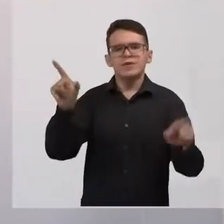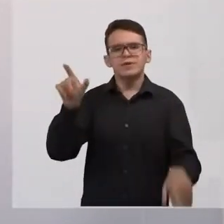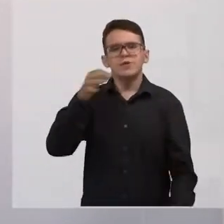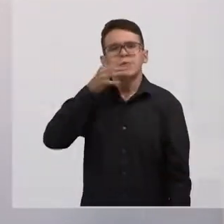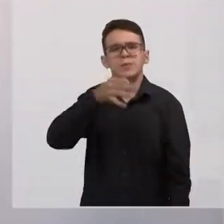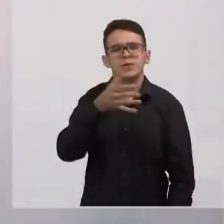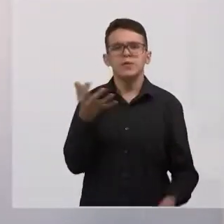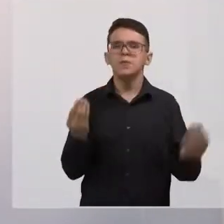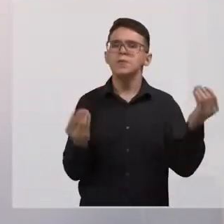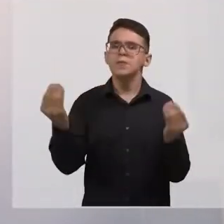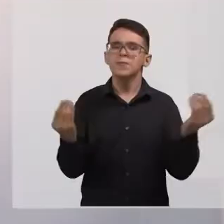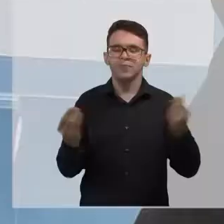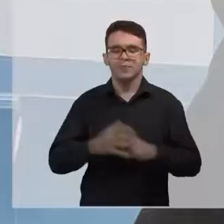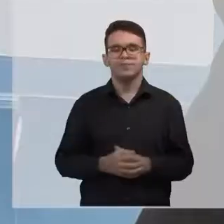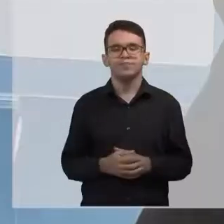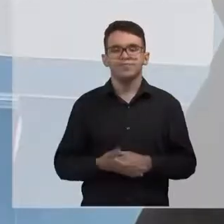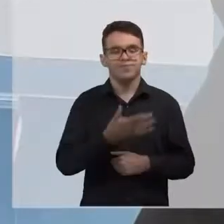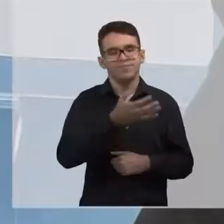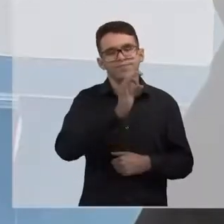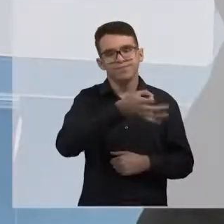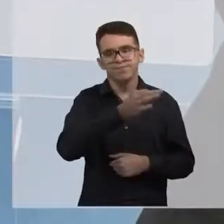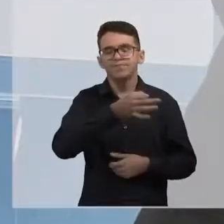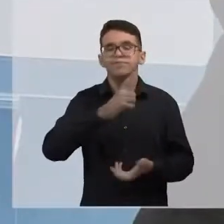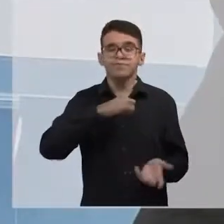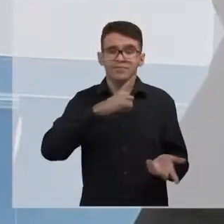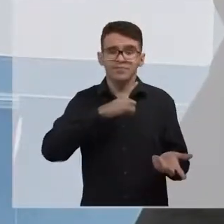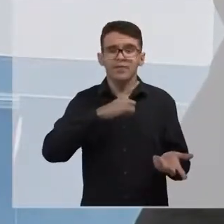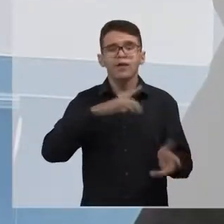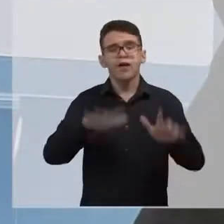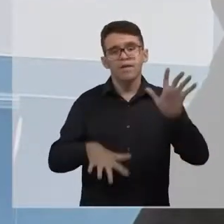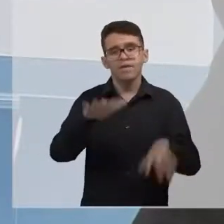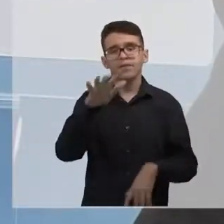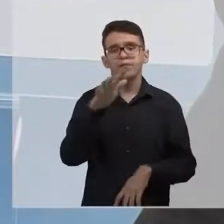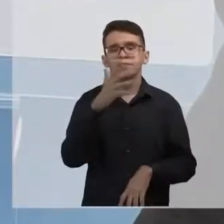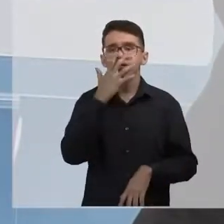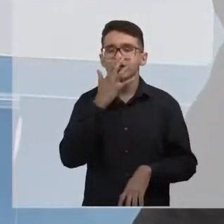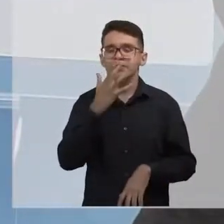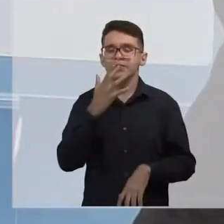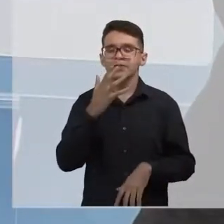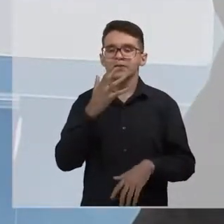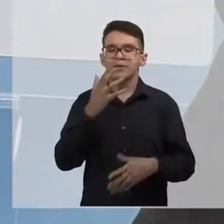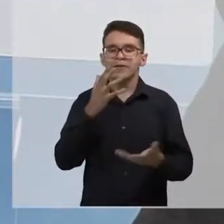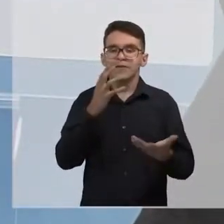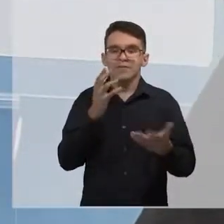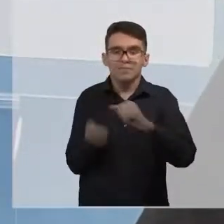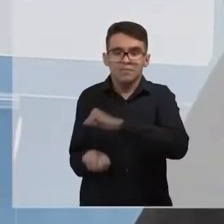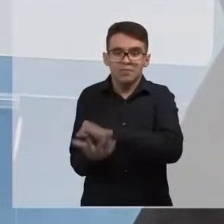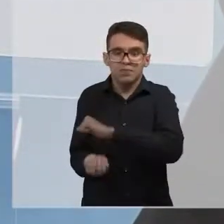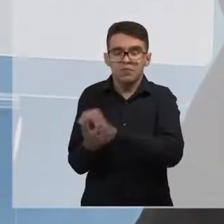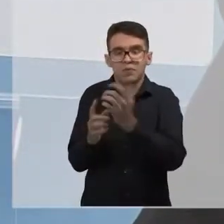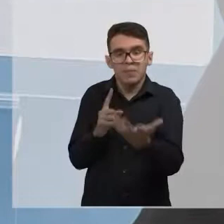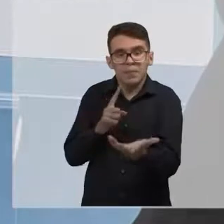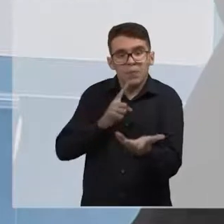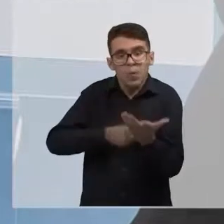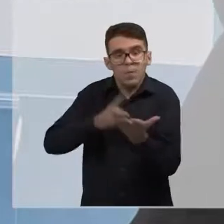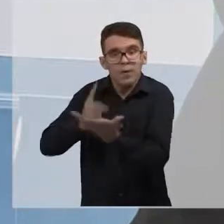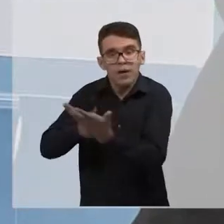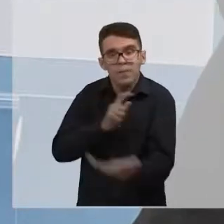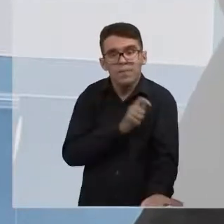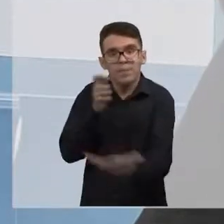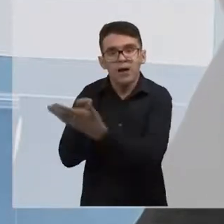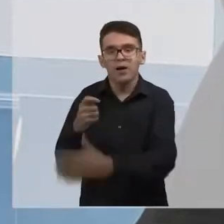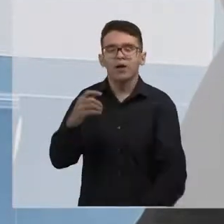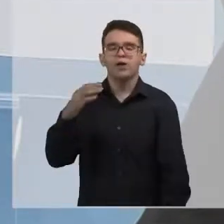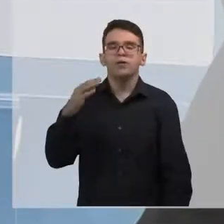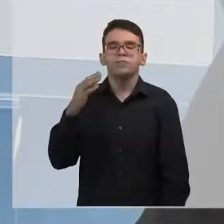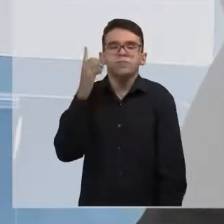É por isso que tem casos e denúncias de compra de liminar. Porque um desembargador sozinho pode